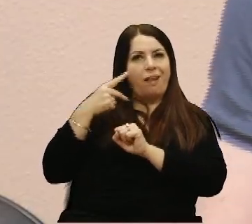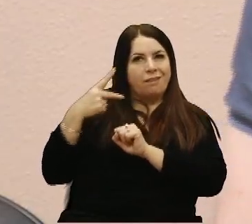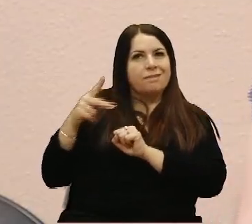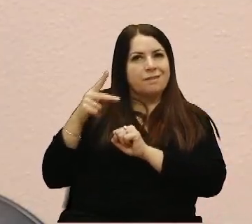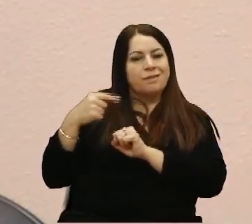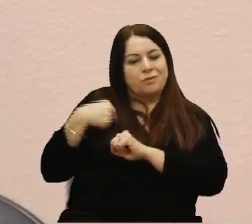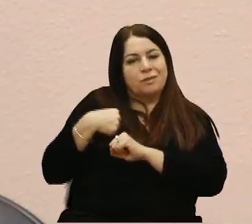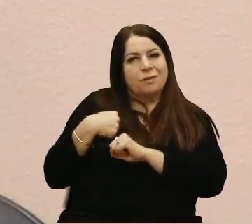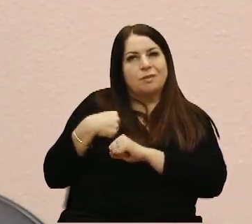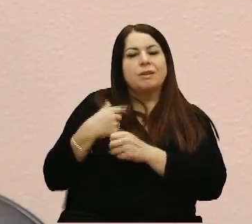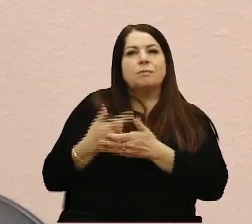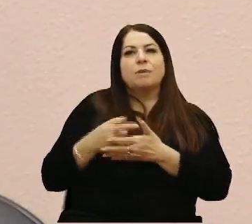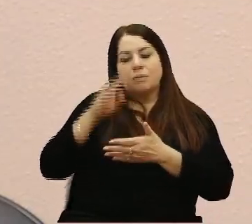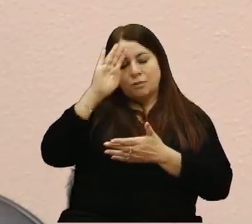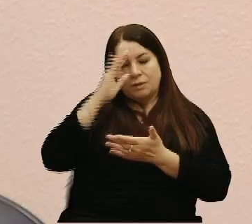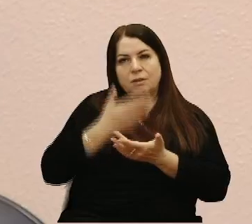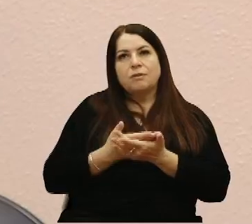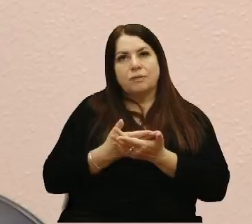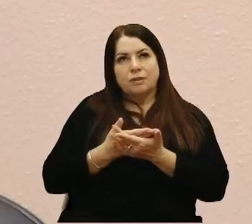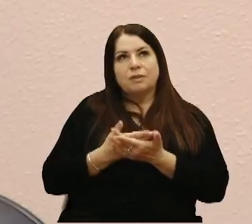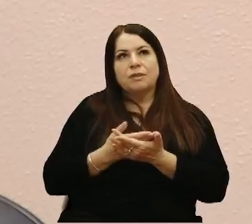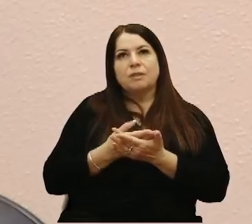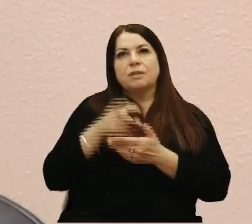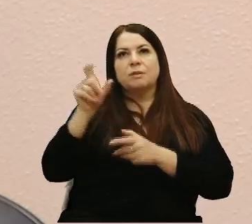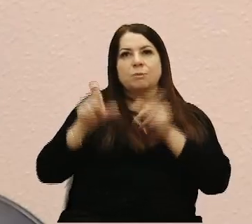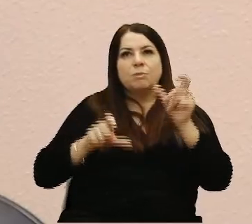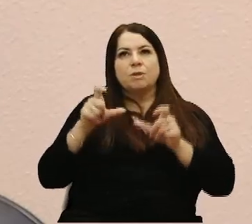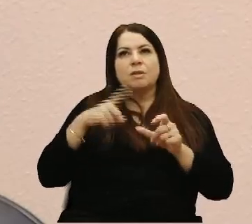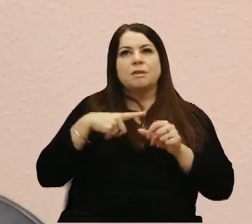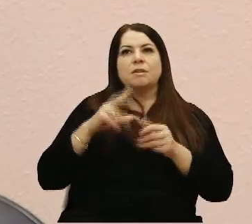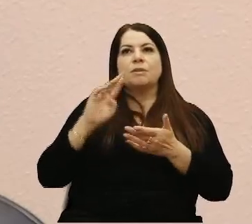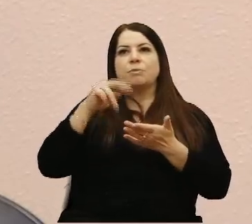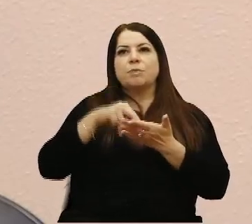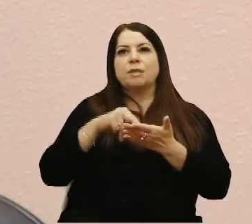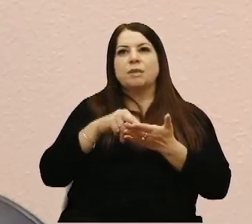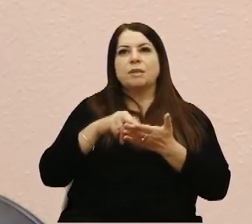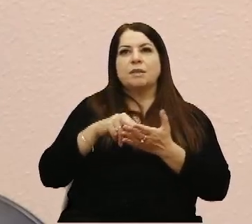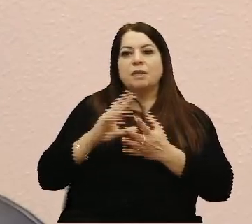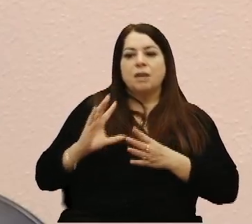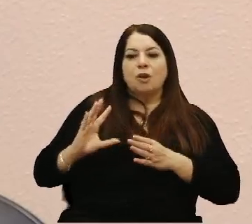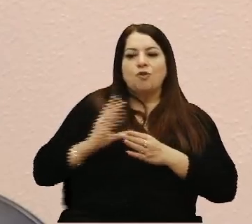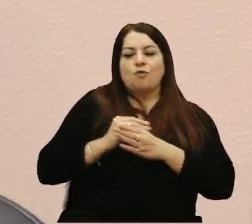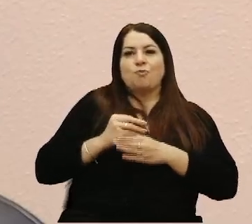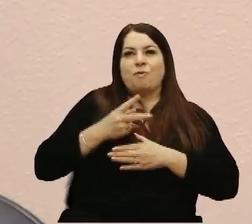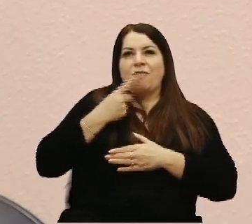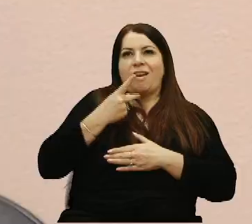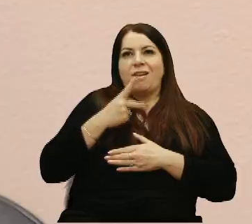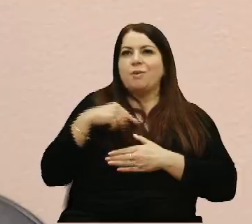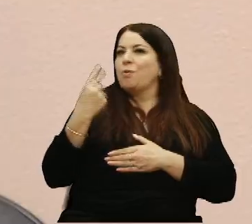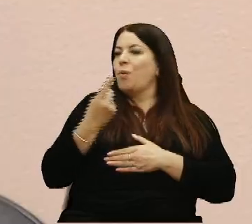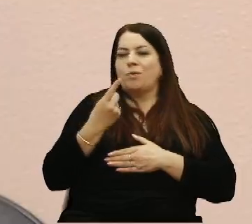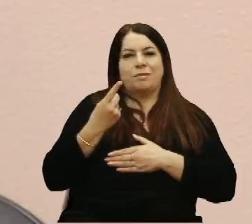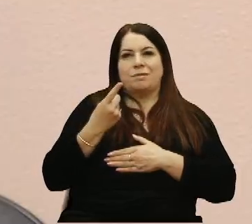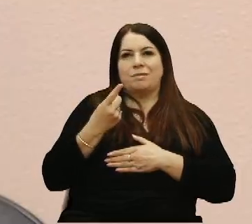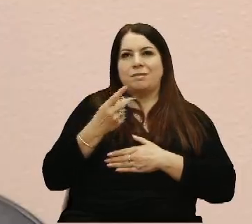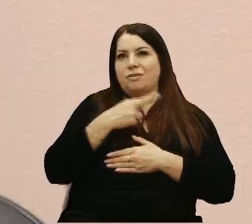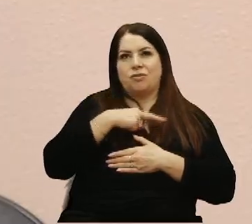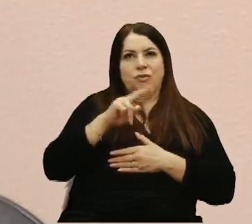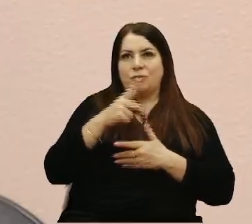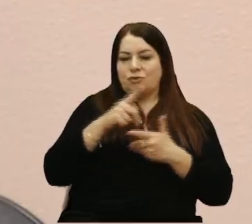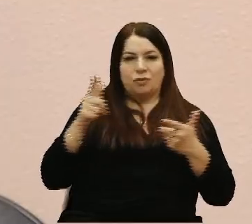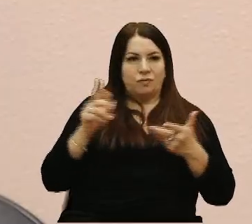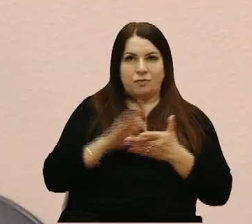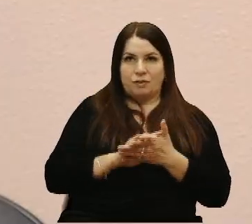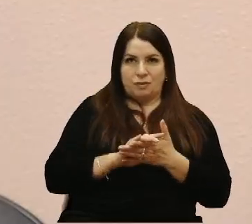eu, mas eu acredito que as pessoas só têm realmente propriedade para falar de outras religiões que não estiveram, se